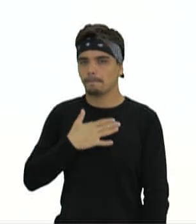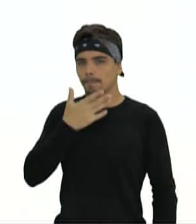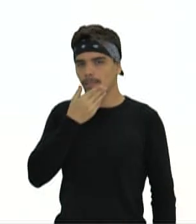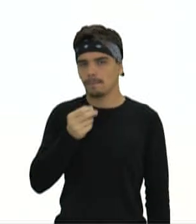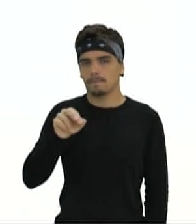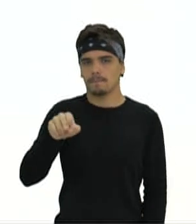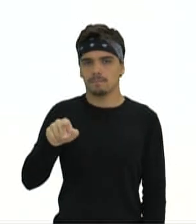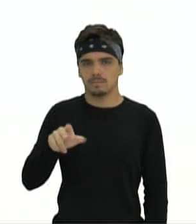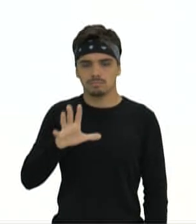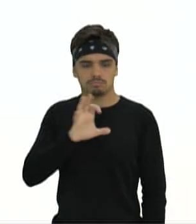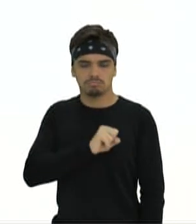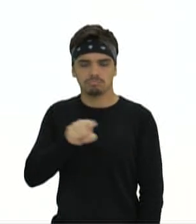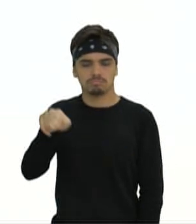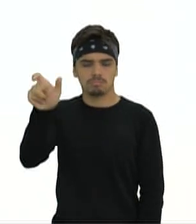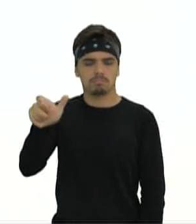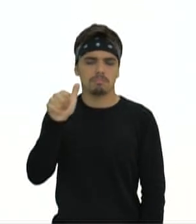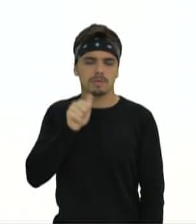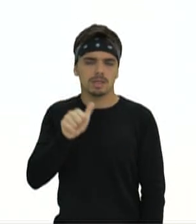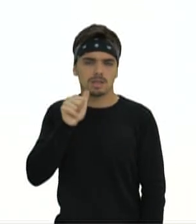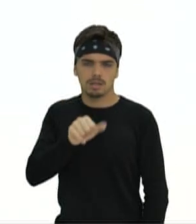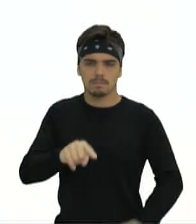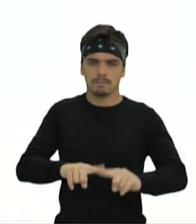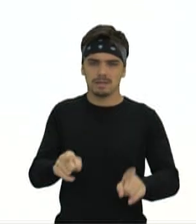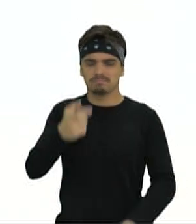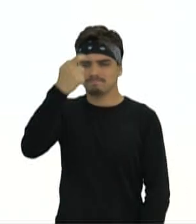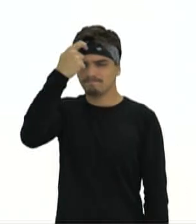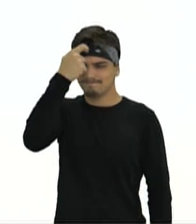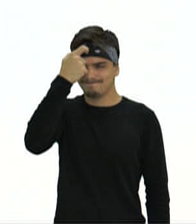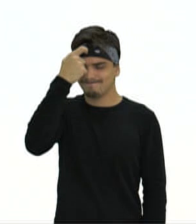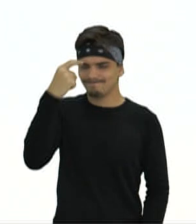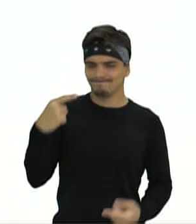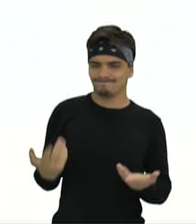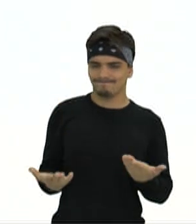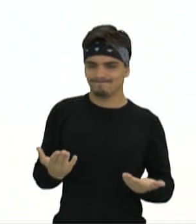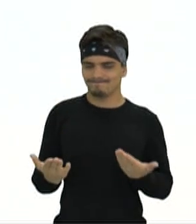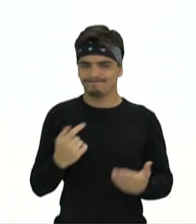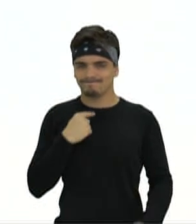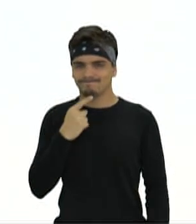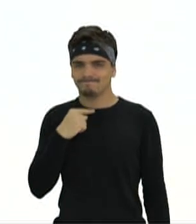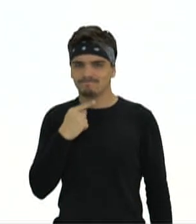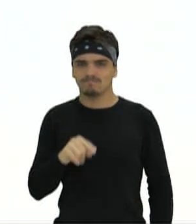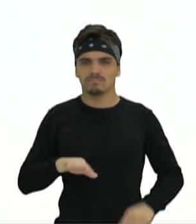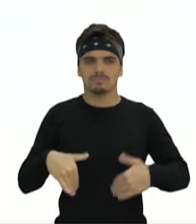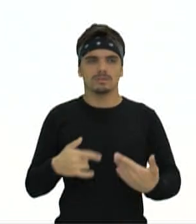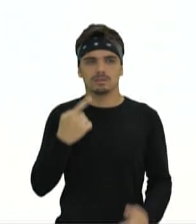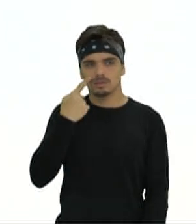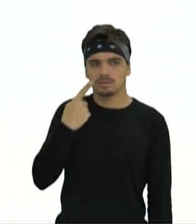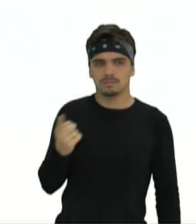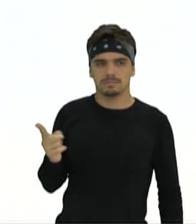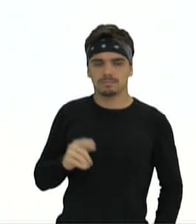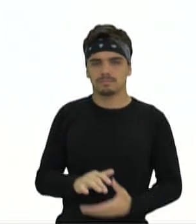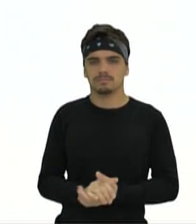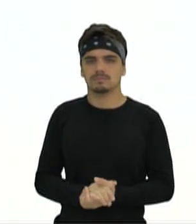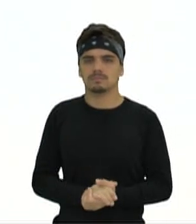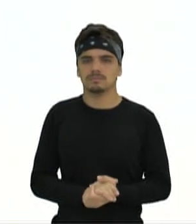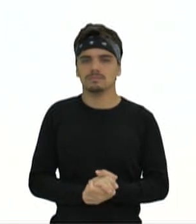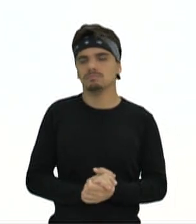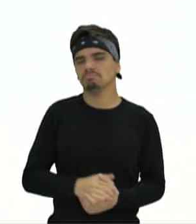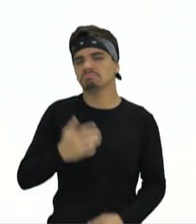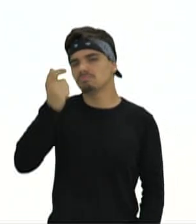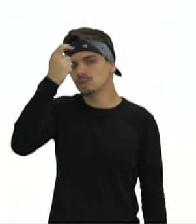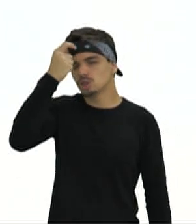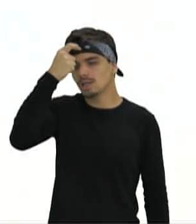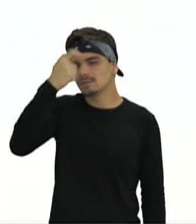uma garota cuja personalidade ela é duvidosa. Então aqui, cuja personalidade? A personalidade de